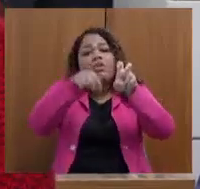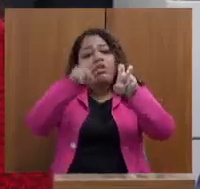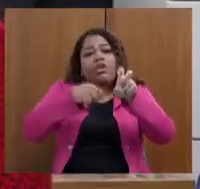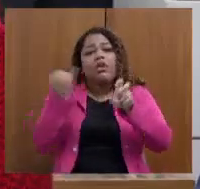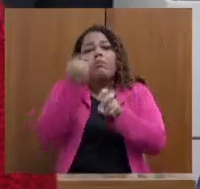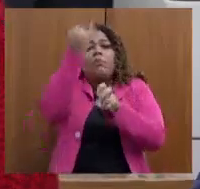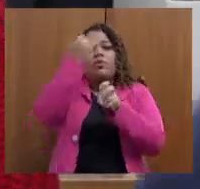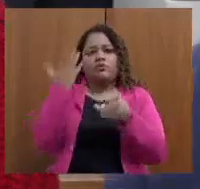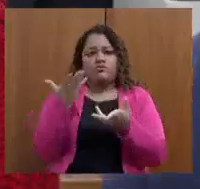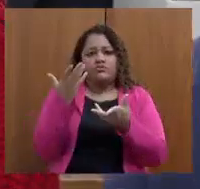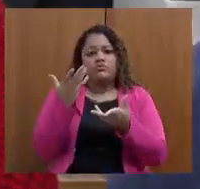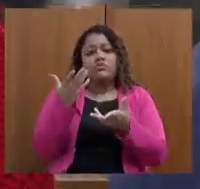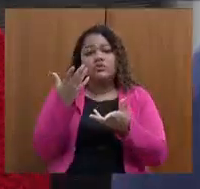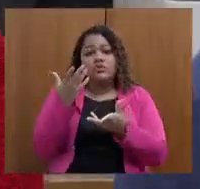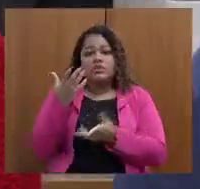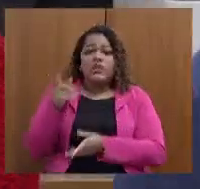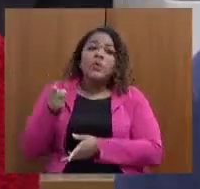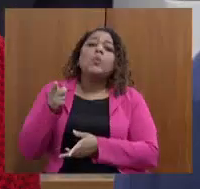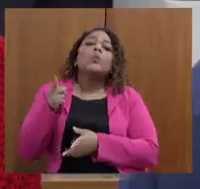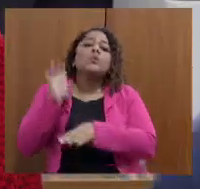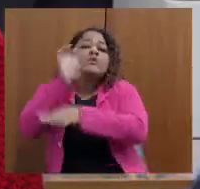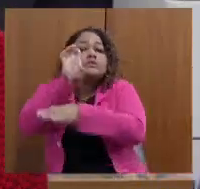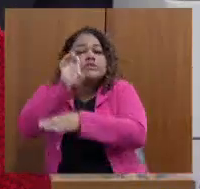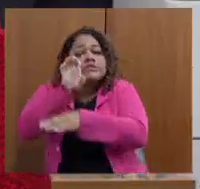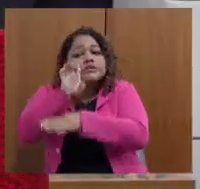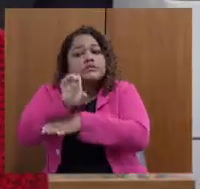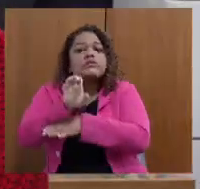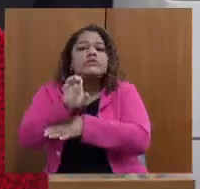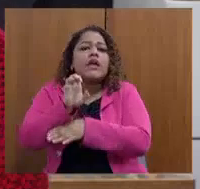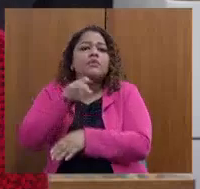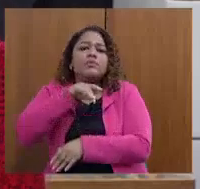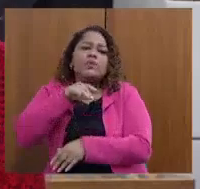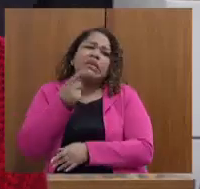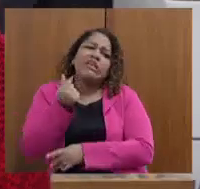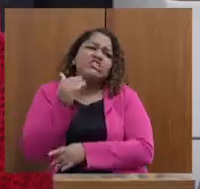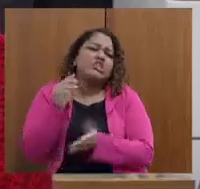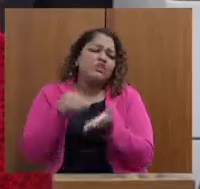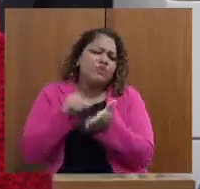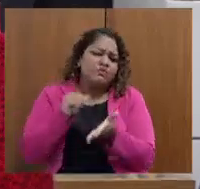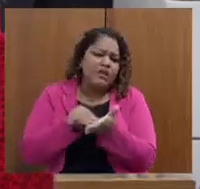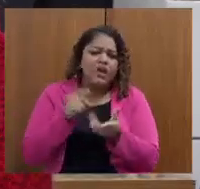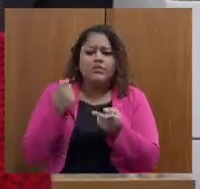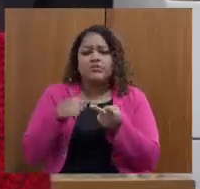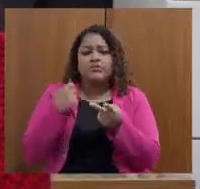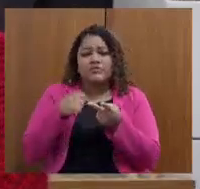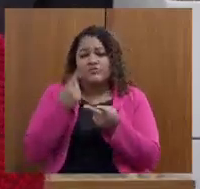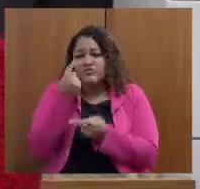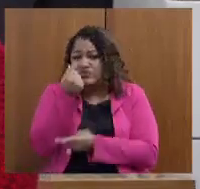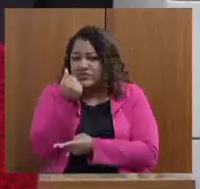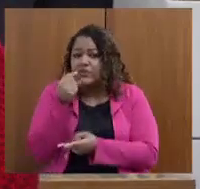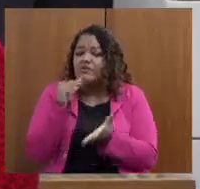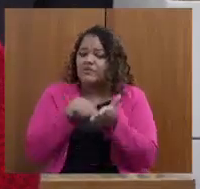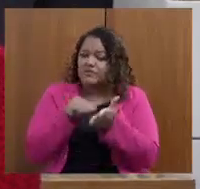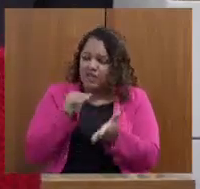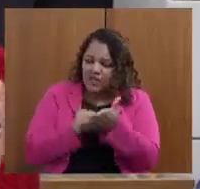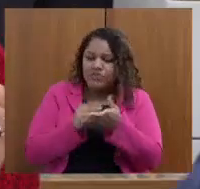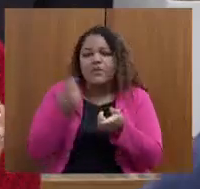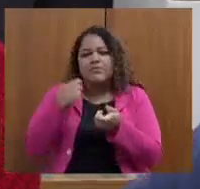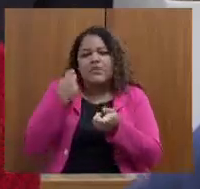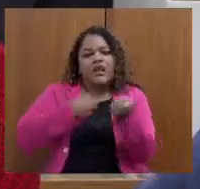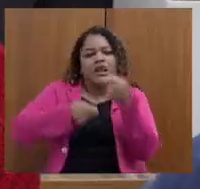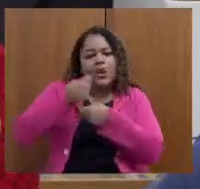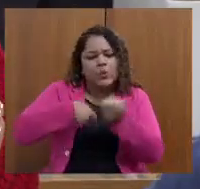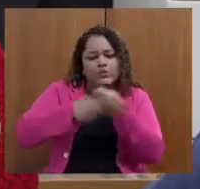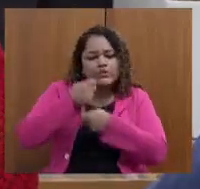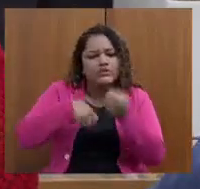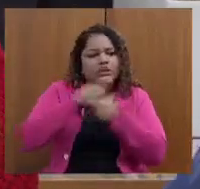um estado que diz que tá com dificuldades financeiras que tem que fazer uma negociação com a união e como é que nós estamos fomentando o nosso